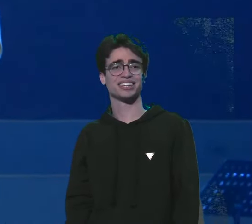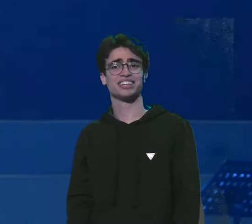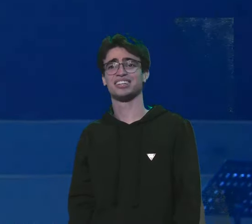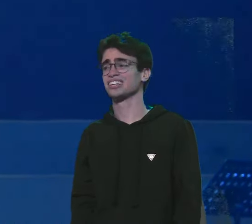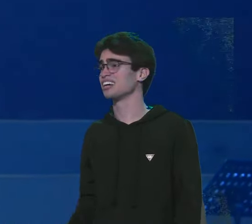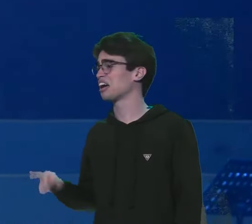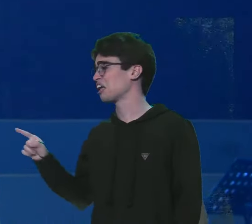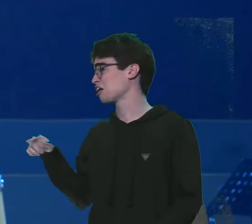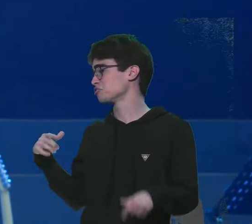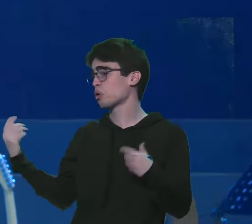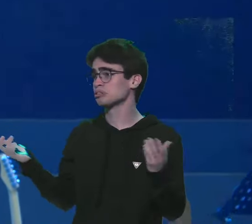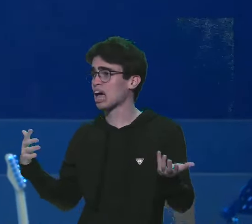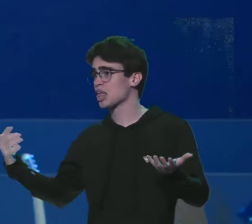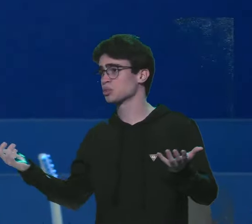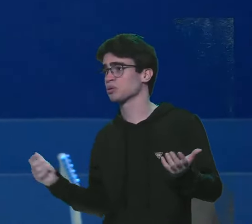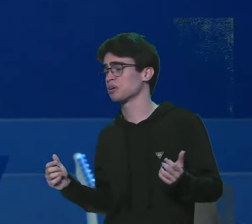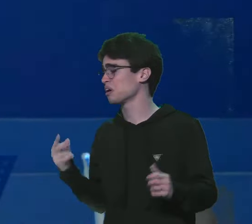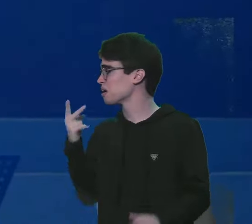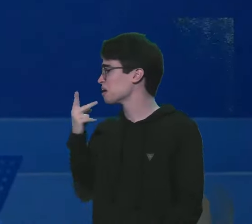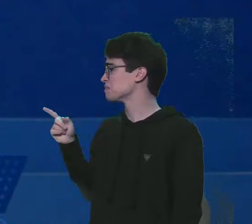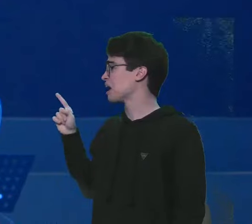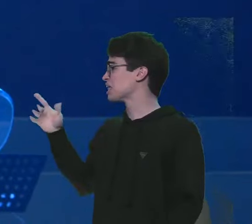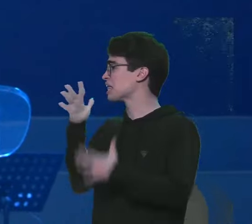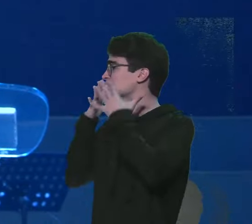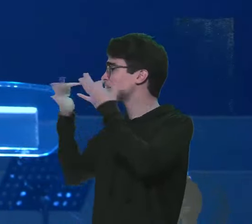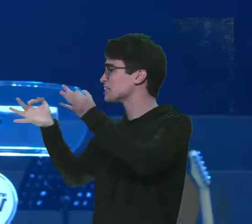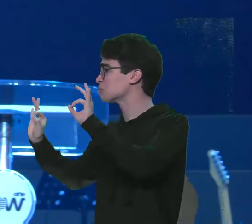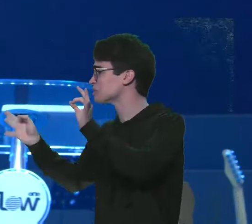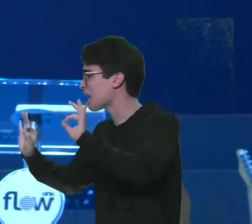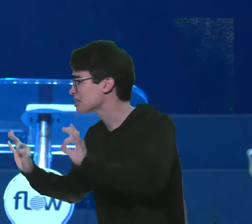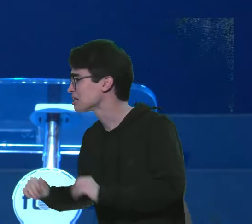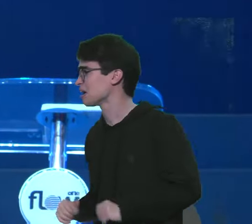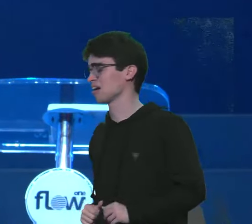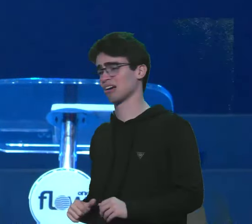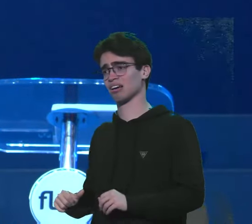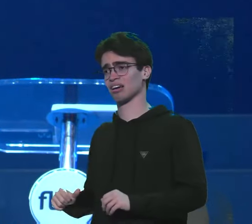ele é desengonçado, pastor. Eu falo com ele, ele não presta atenção.